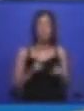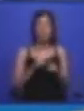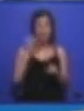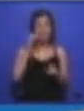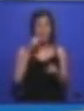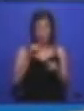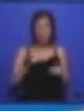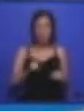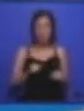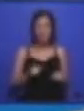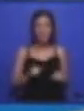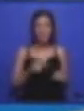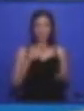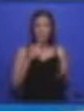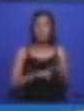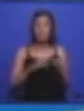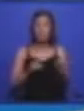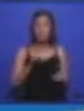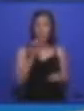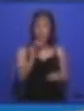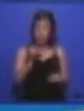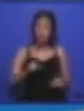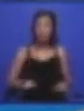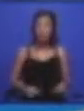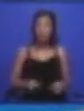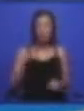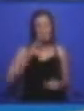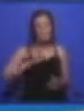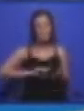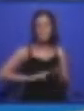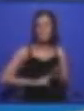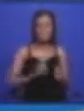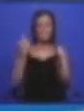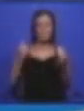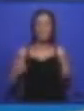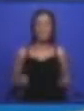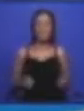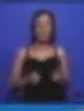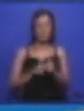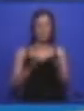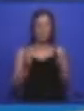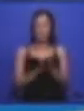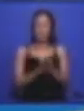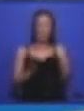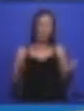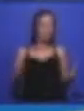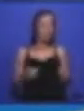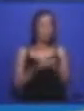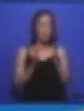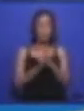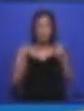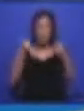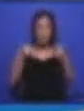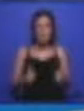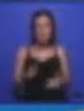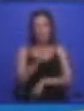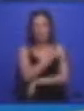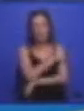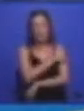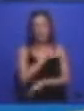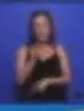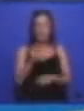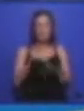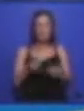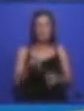do Emoçado. E realmente tu foste essencial para tudo quanto era de bom naquela casa, e tu